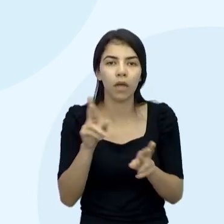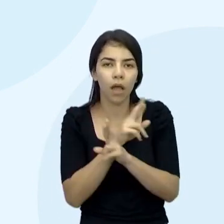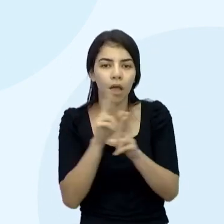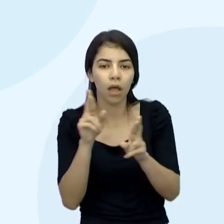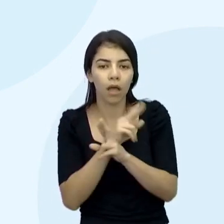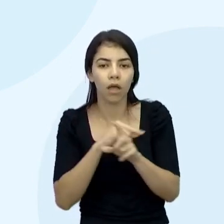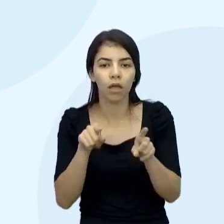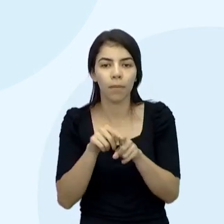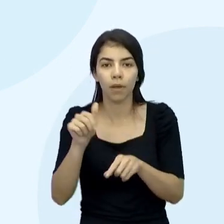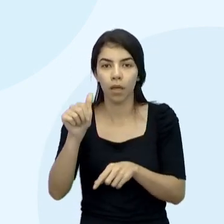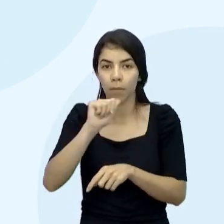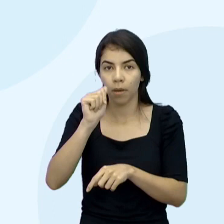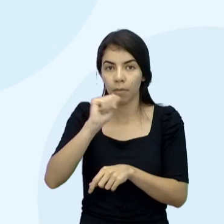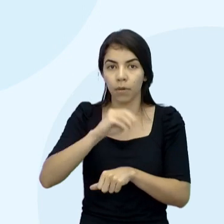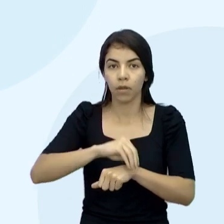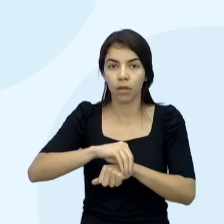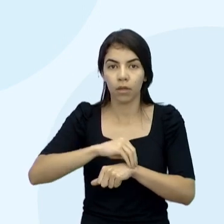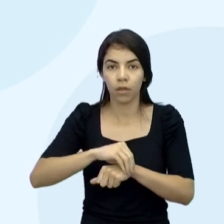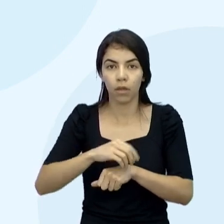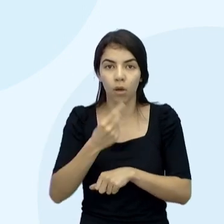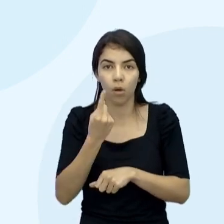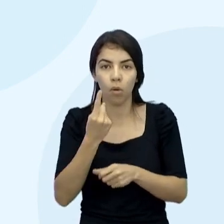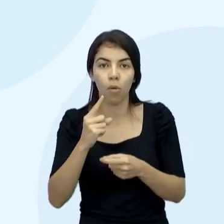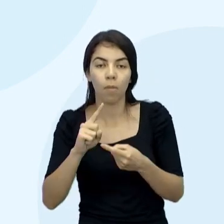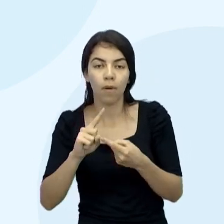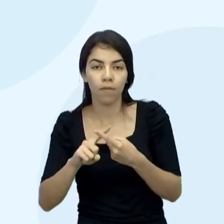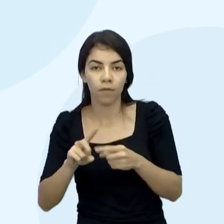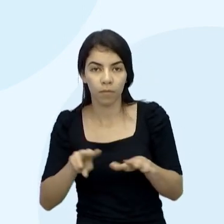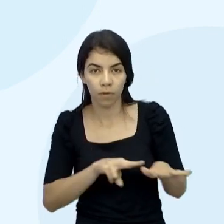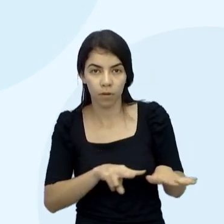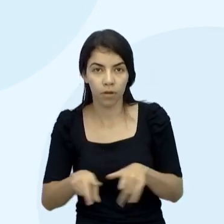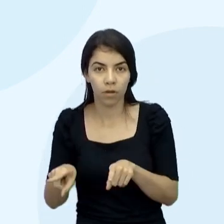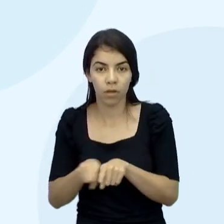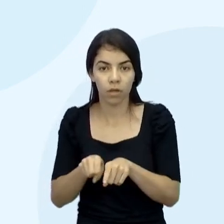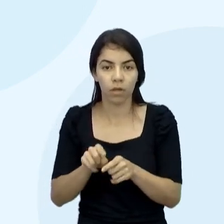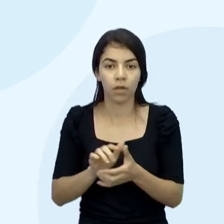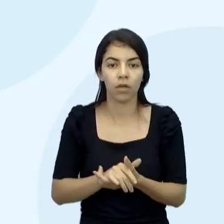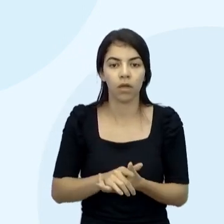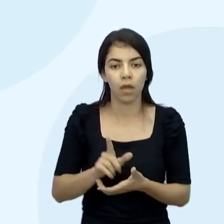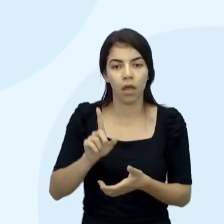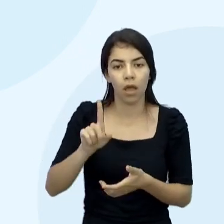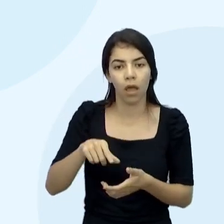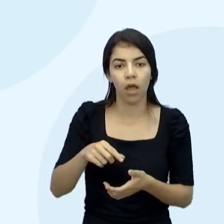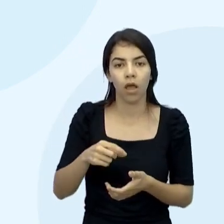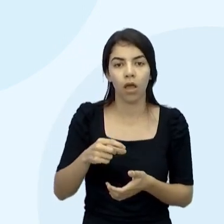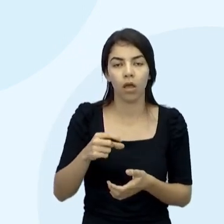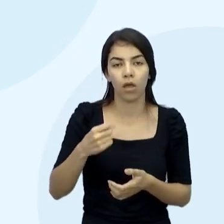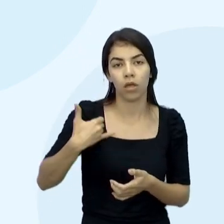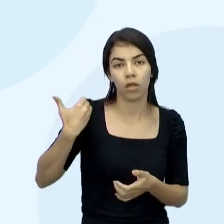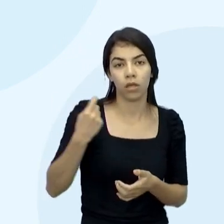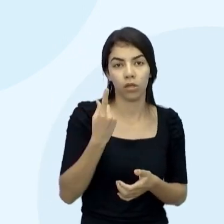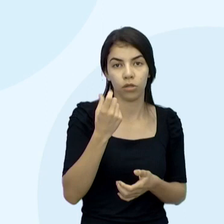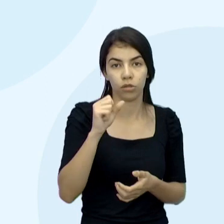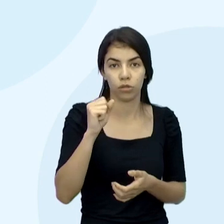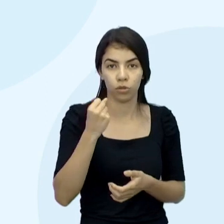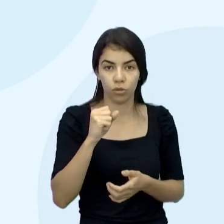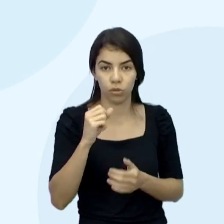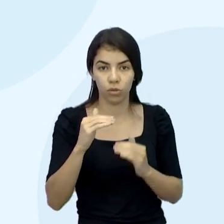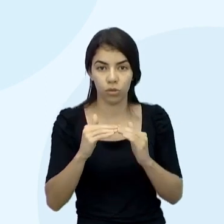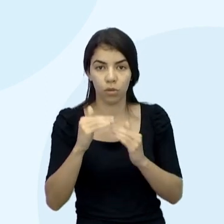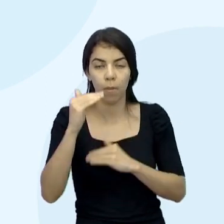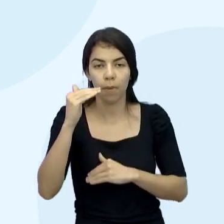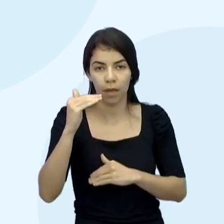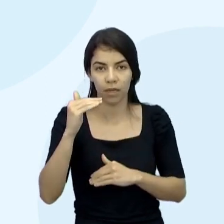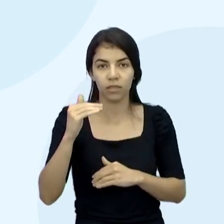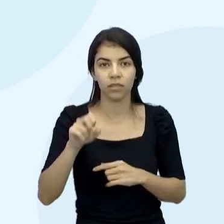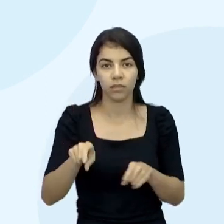bebida alcoólica uma vez ou mais por semana entre a população de 18 anos ou mais de idade.